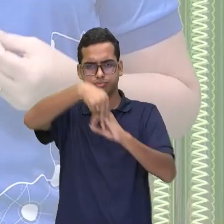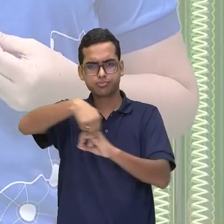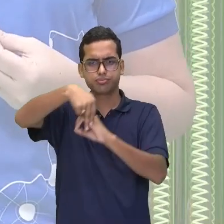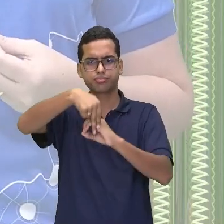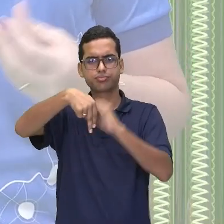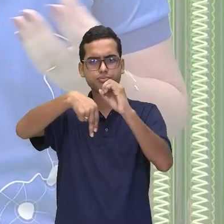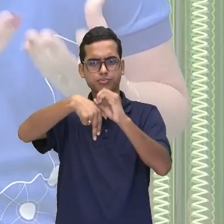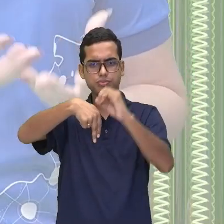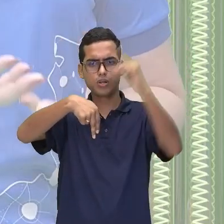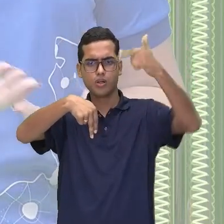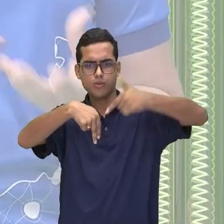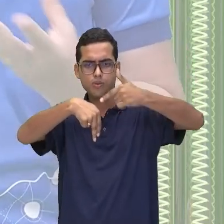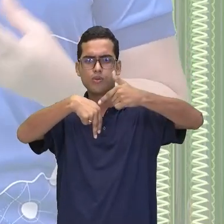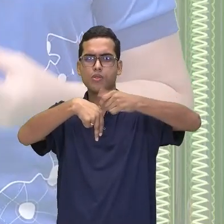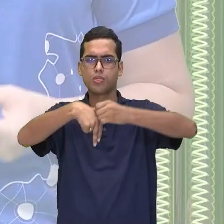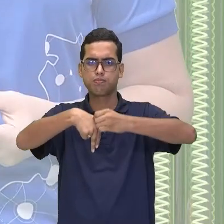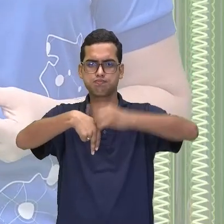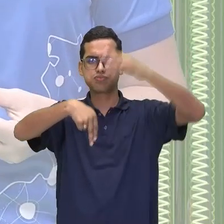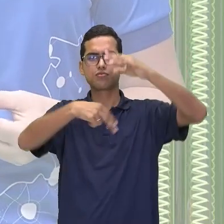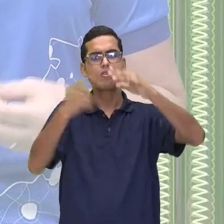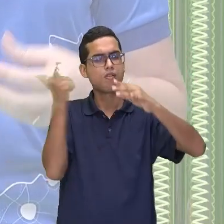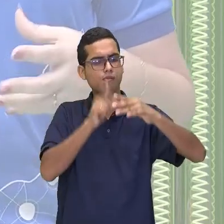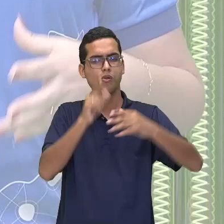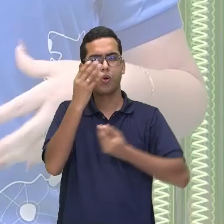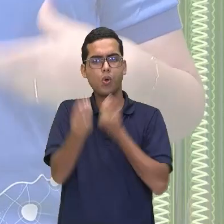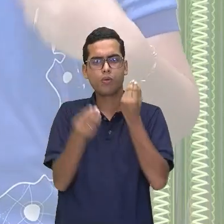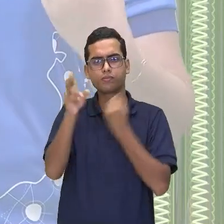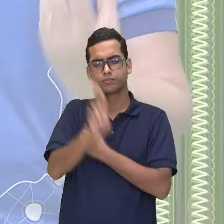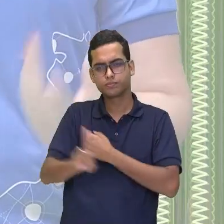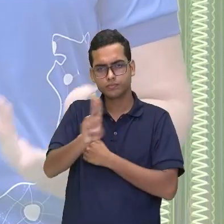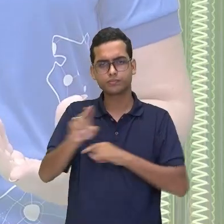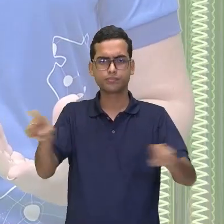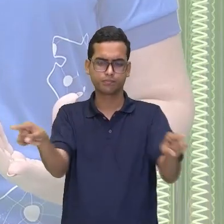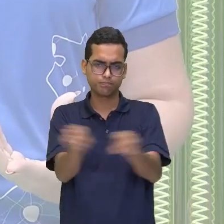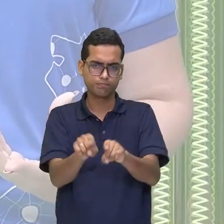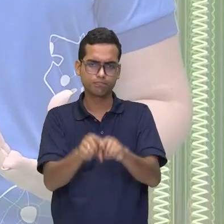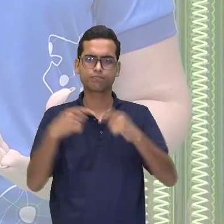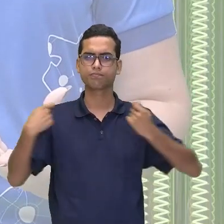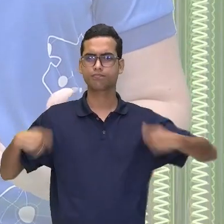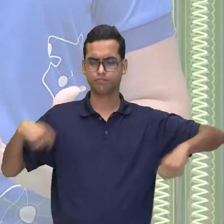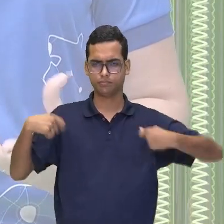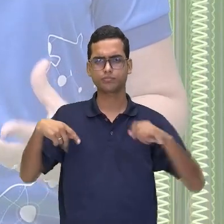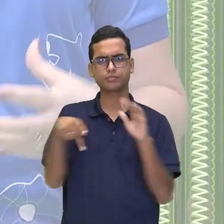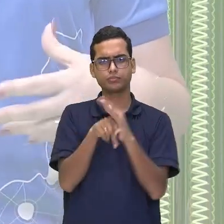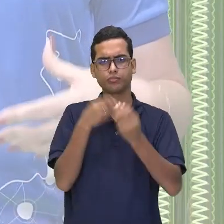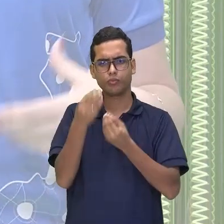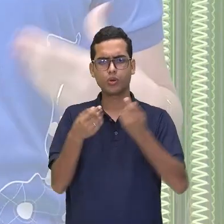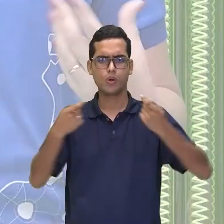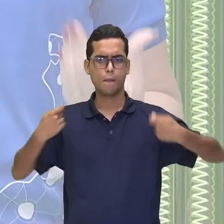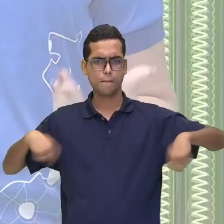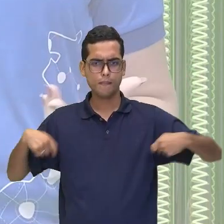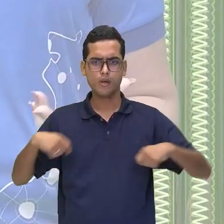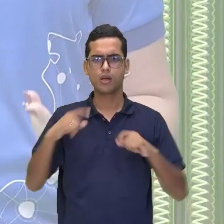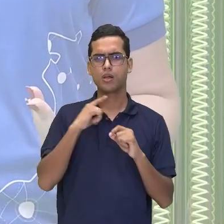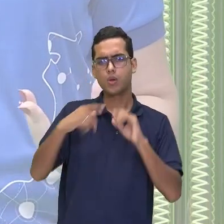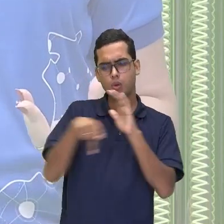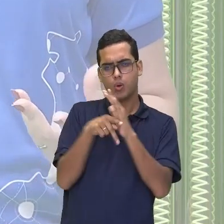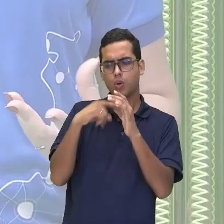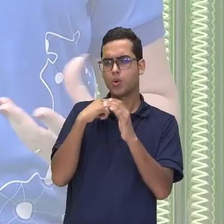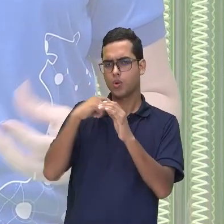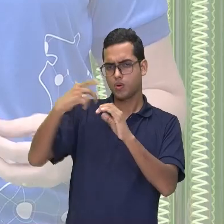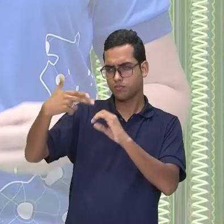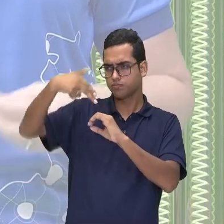vão precisar ali de um combustível para funcionar, vão precisar consumir esse combustível e, como resultado